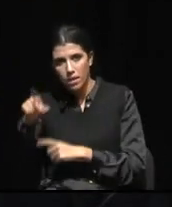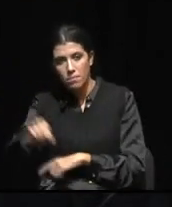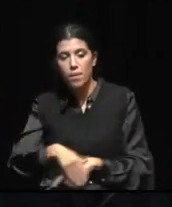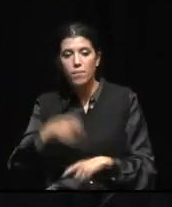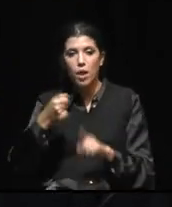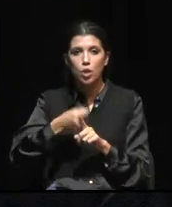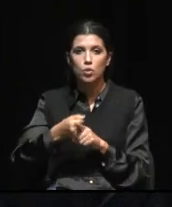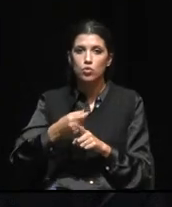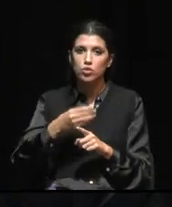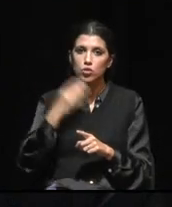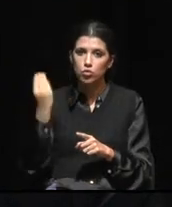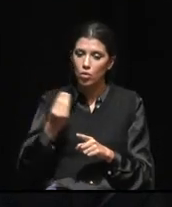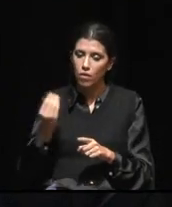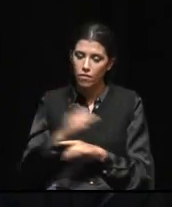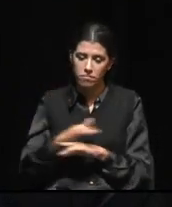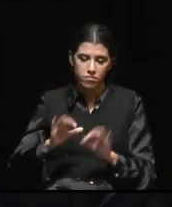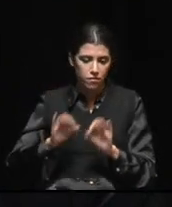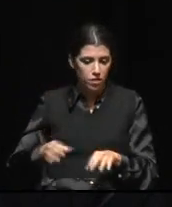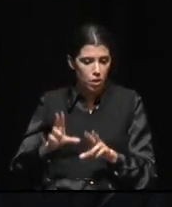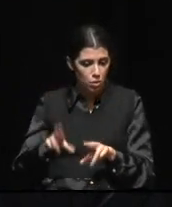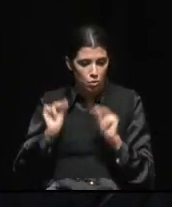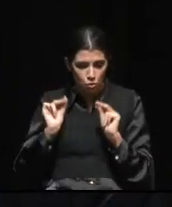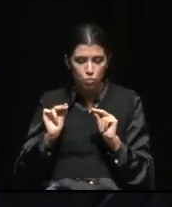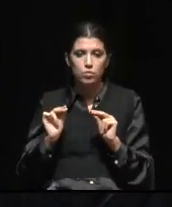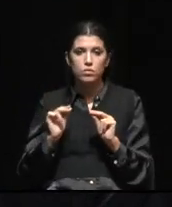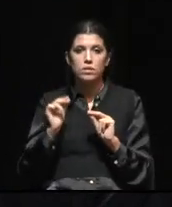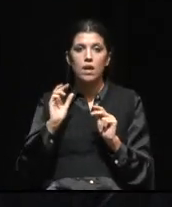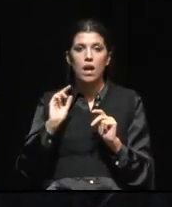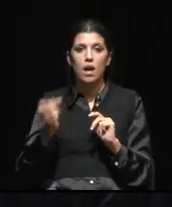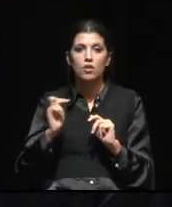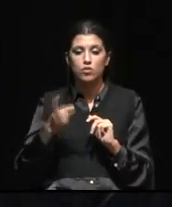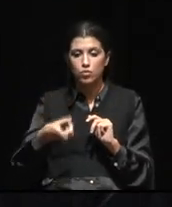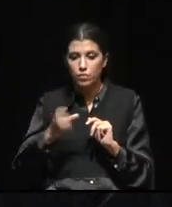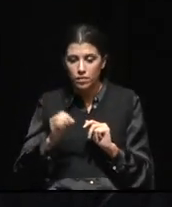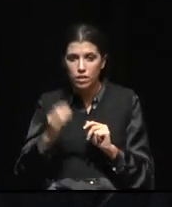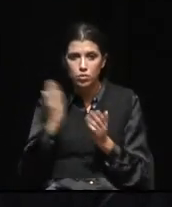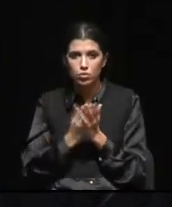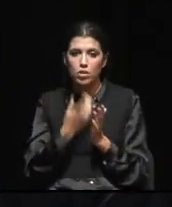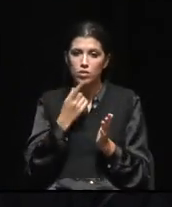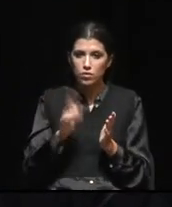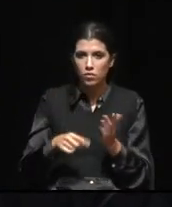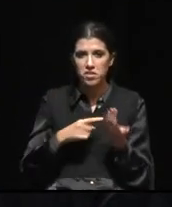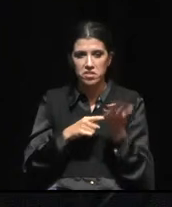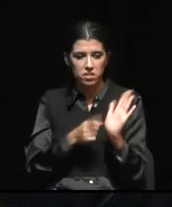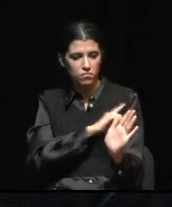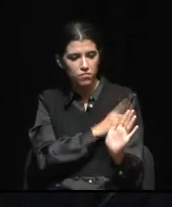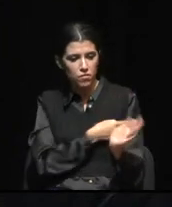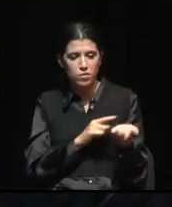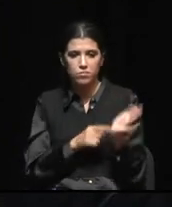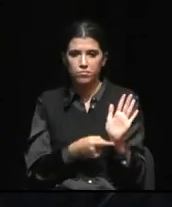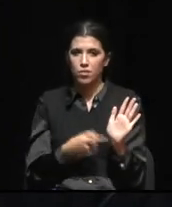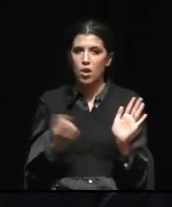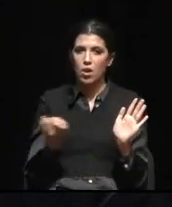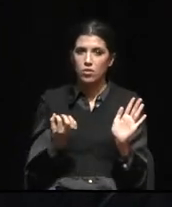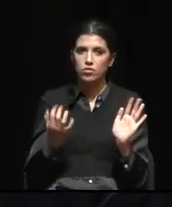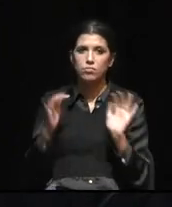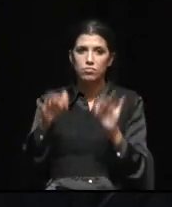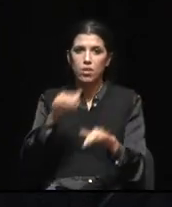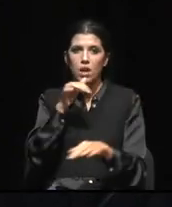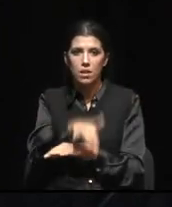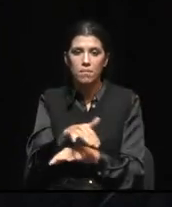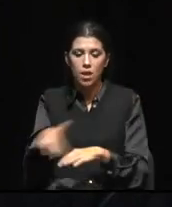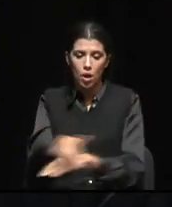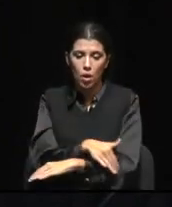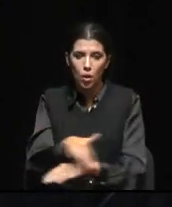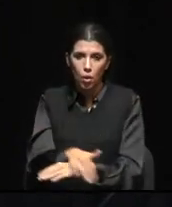estudantil não terminou nunca terminou no final dos anos 90 Os estudantes voltaram a mostrar a sua força quando encheram Alamedas e